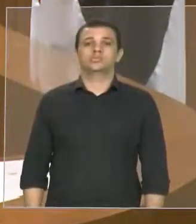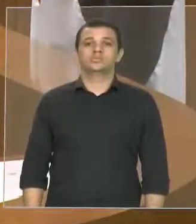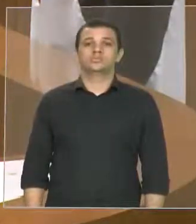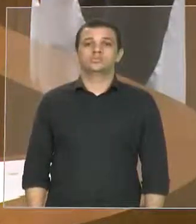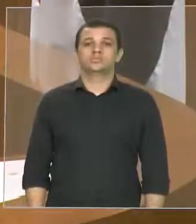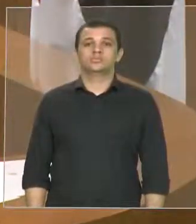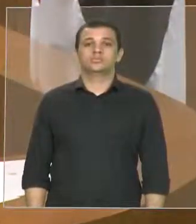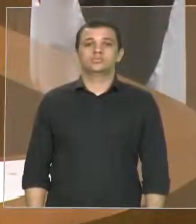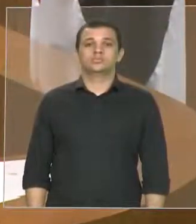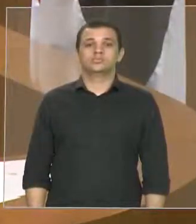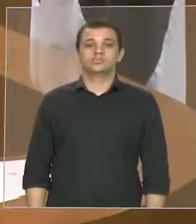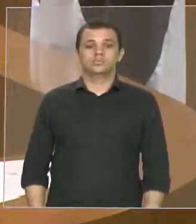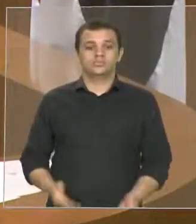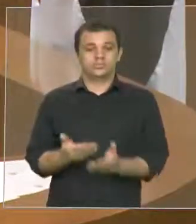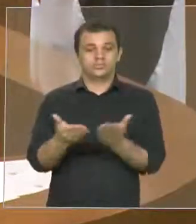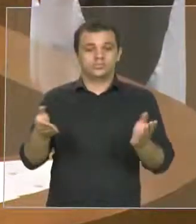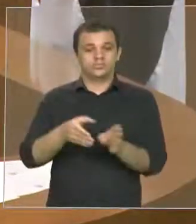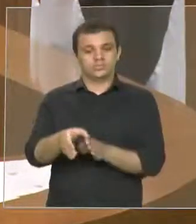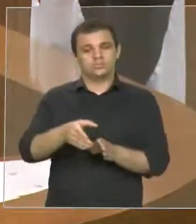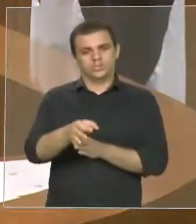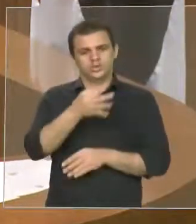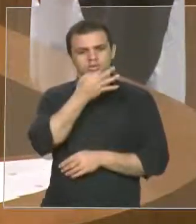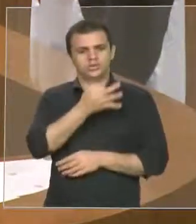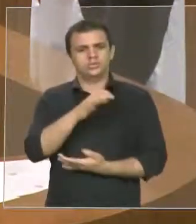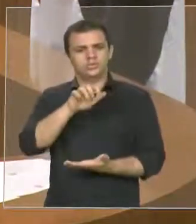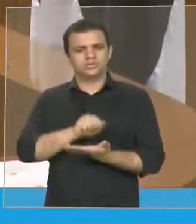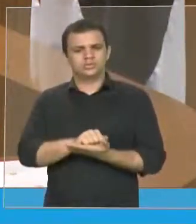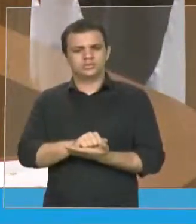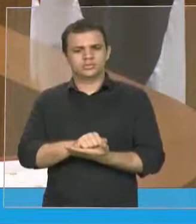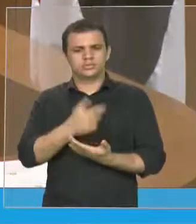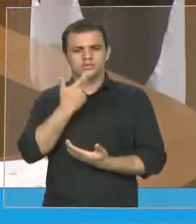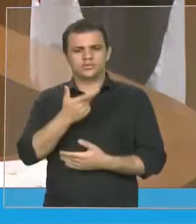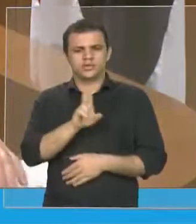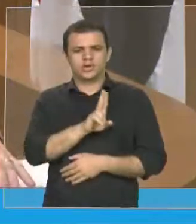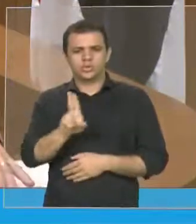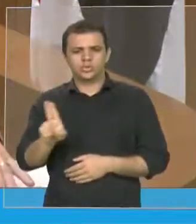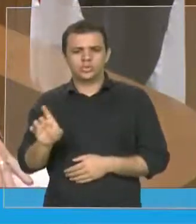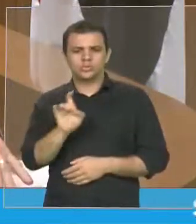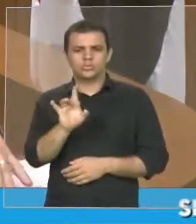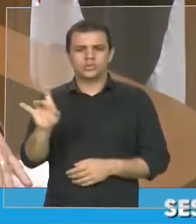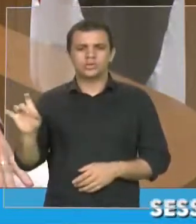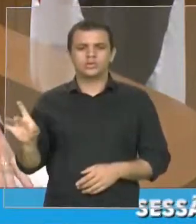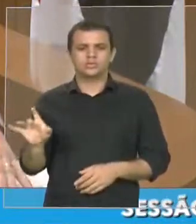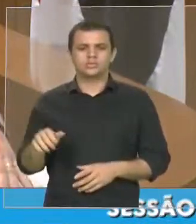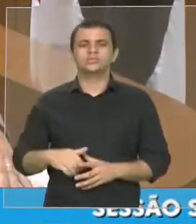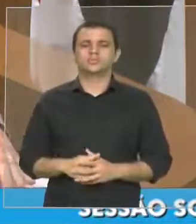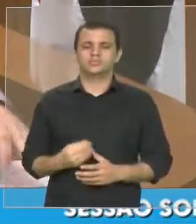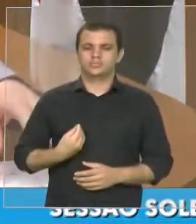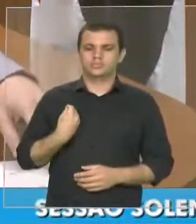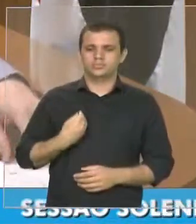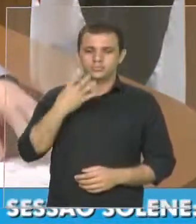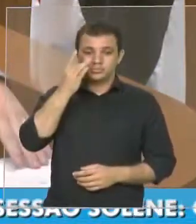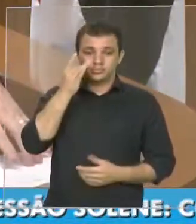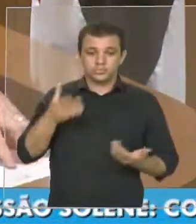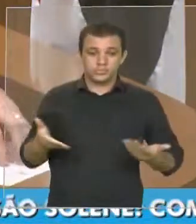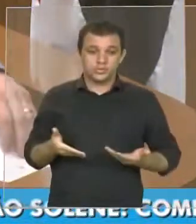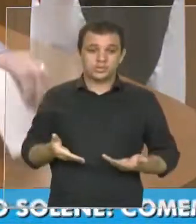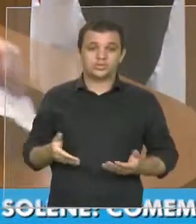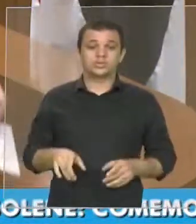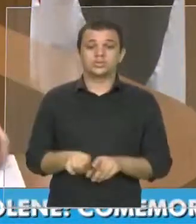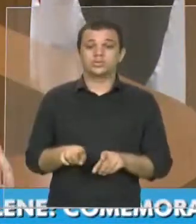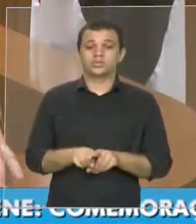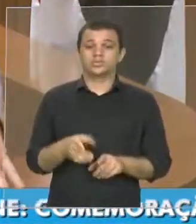Dos conselheiros, acho que eu registrei a presença de todos os presentes. Isso, o conselheiro